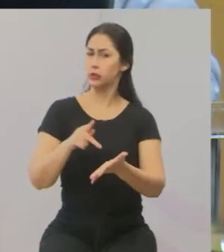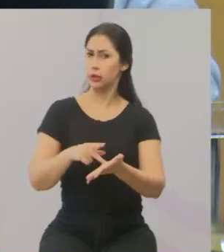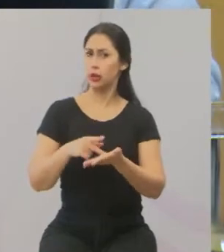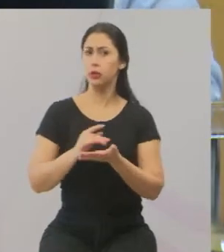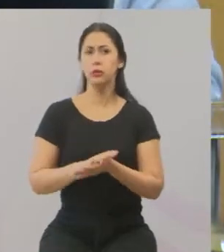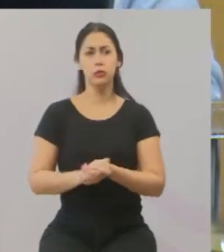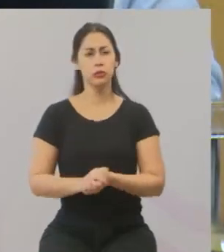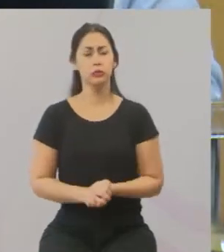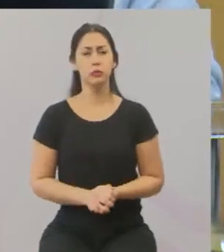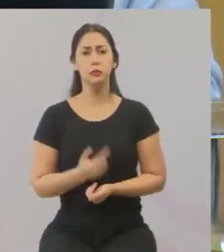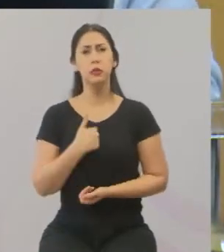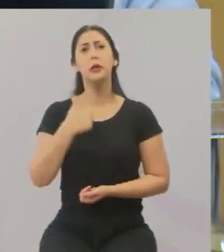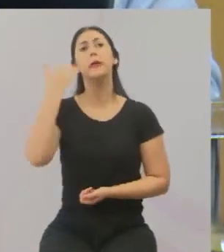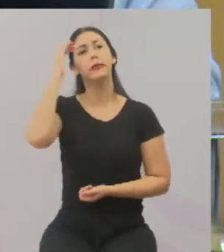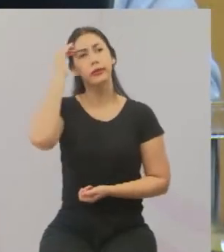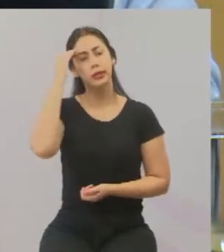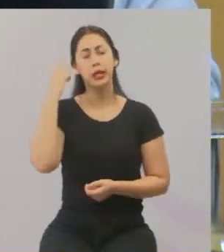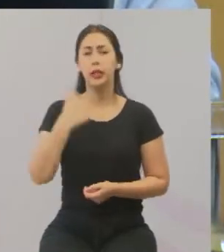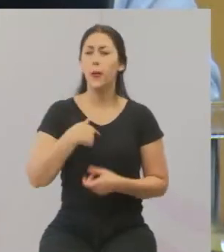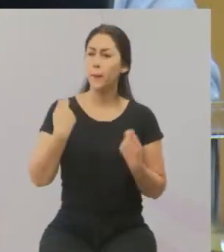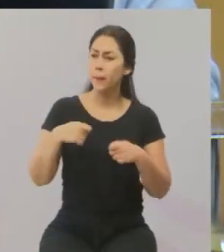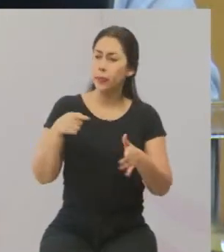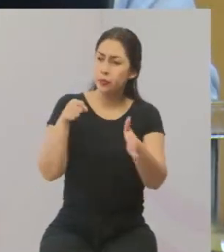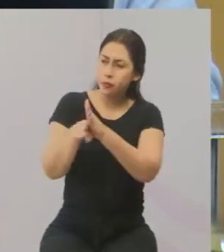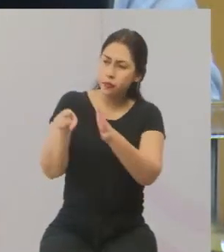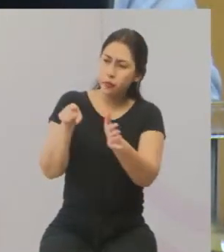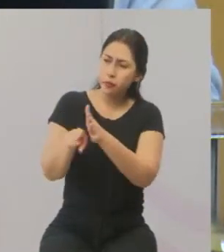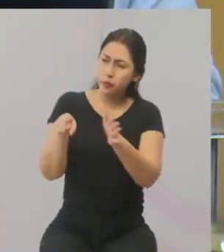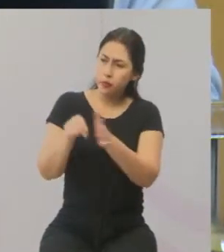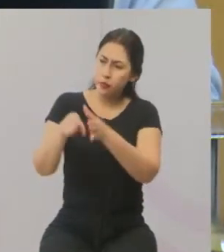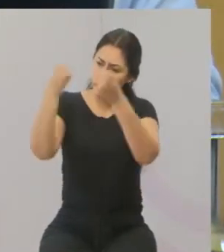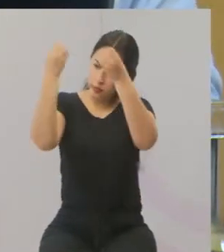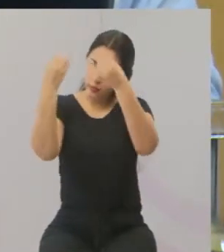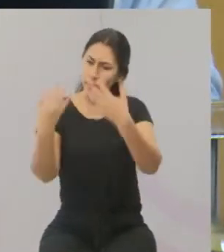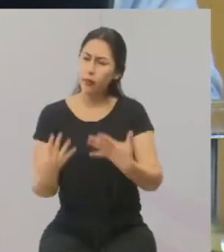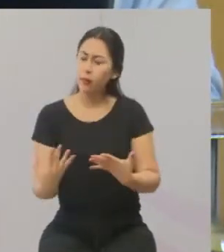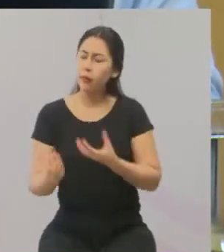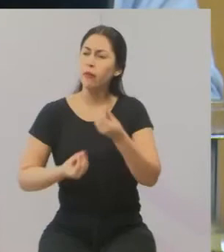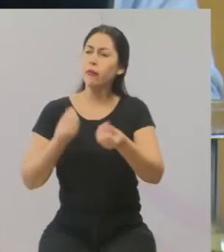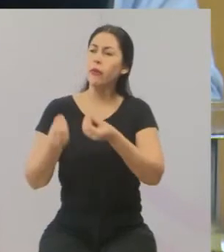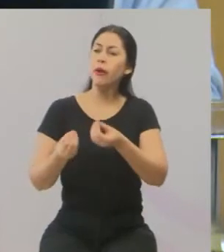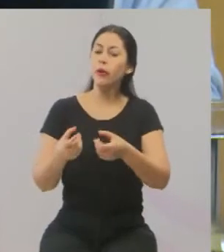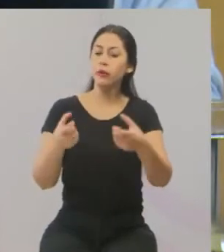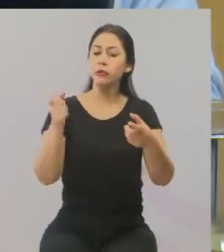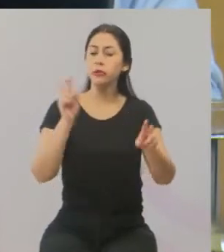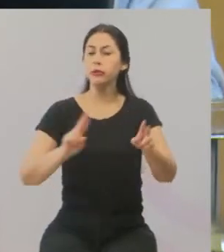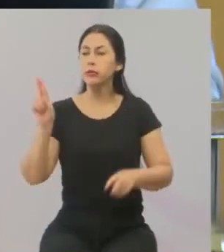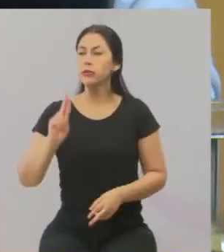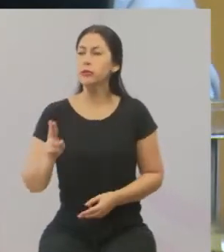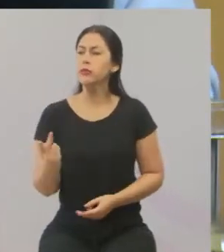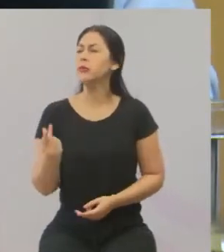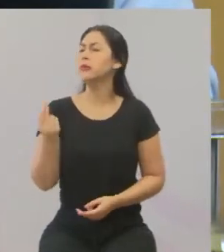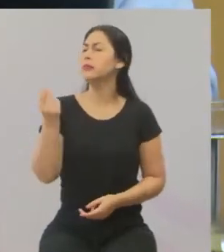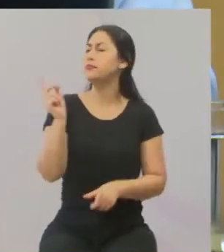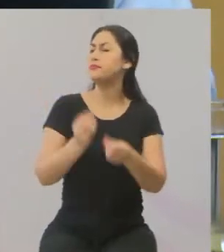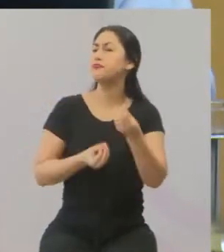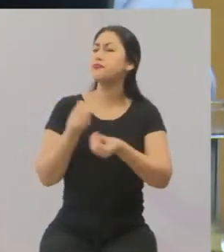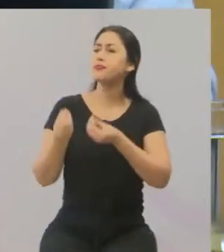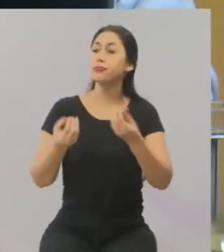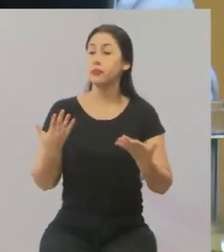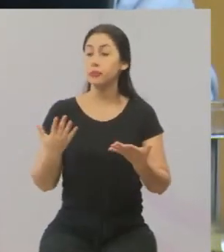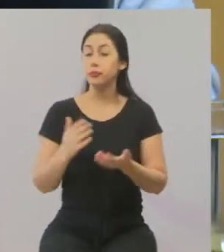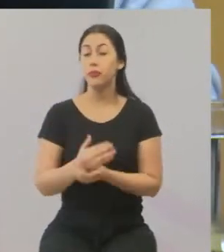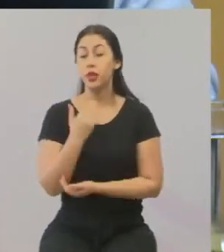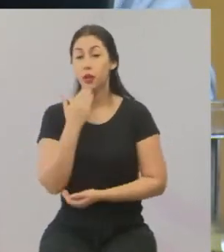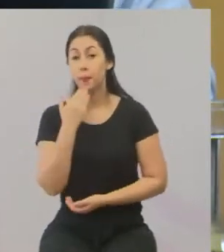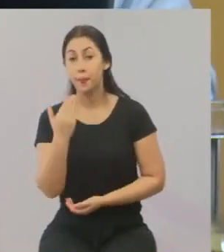qual entendo ser necessário questionar, a título de informação, sobre a aplicação de recursos na área da saúde. Requeiro ao excelentíssimo senhor presidente desta